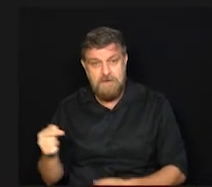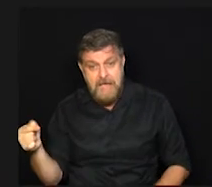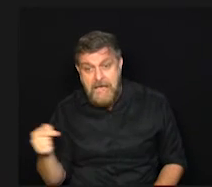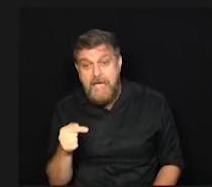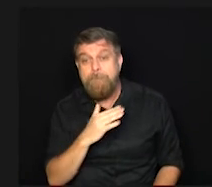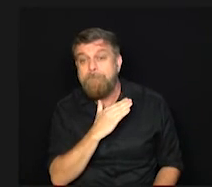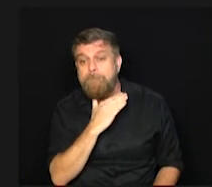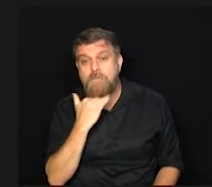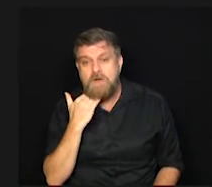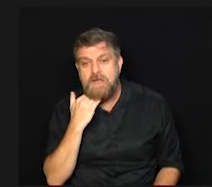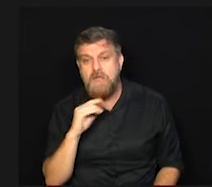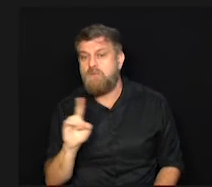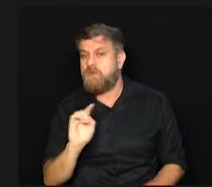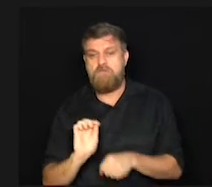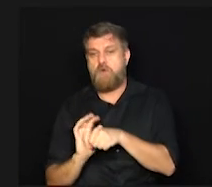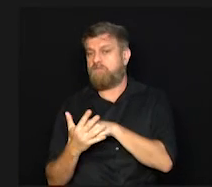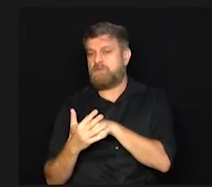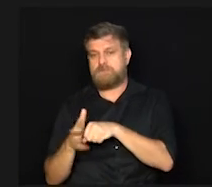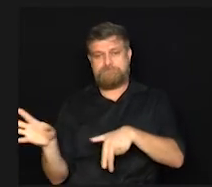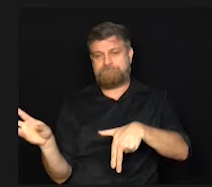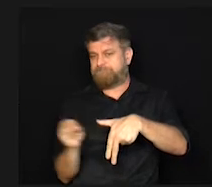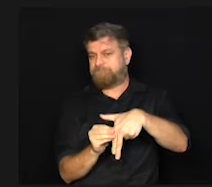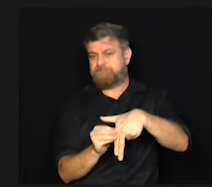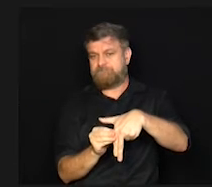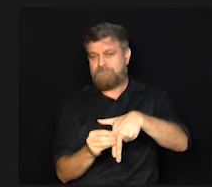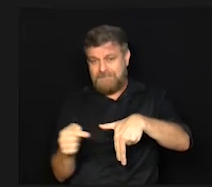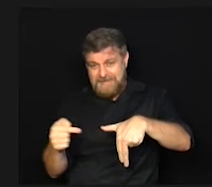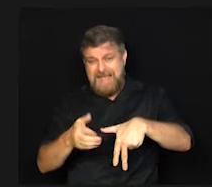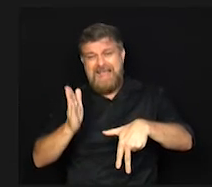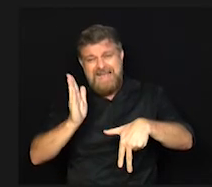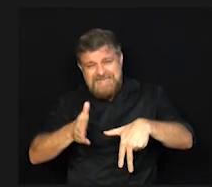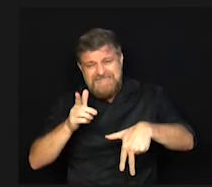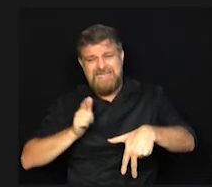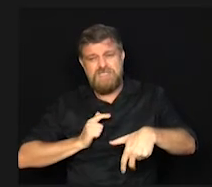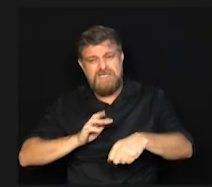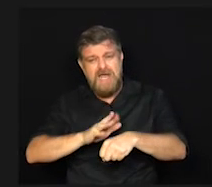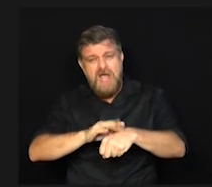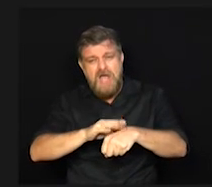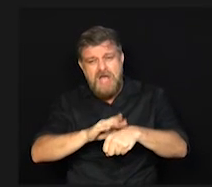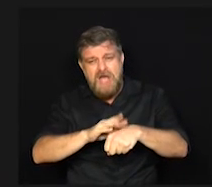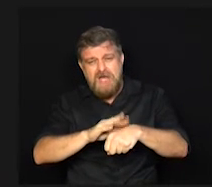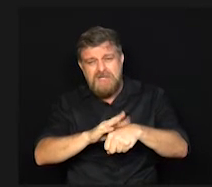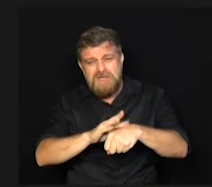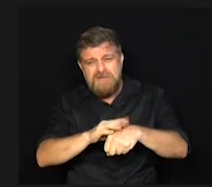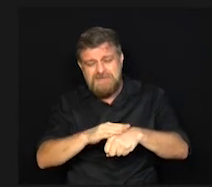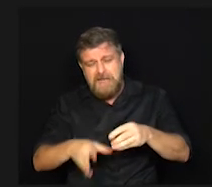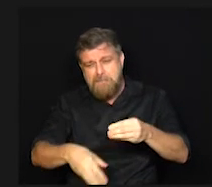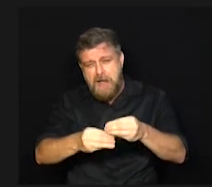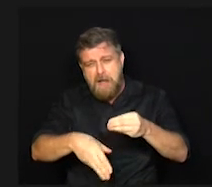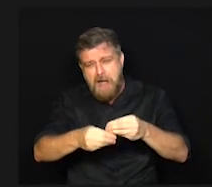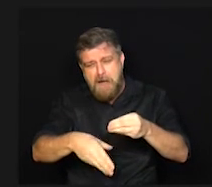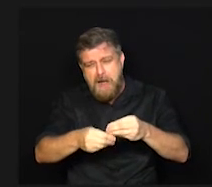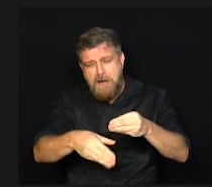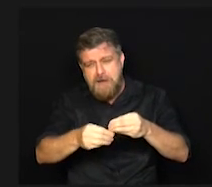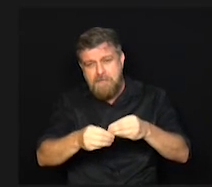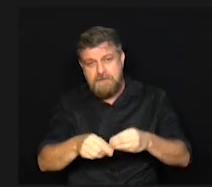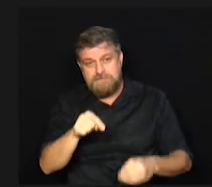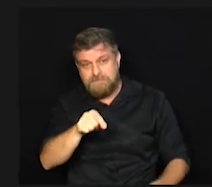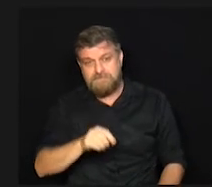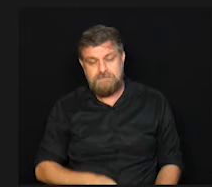do falecimento não foi Covid. Essa criança já tinha inúmeras complicações, era uma criança da